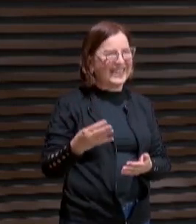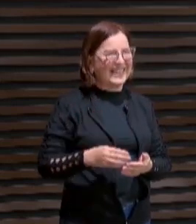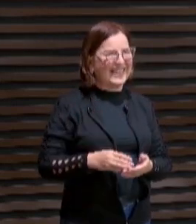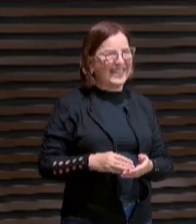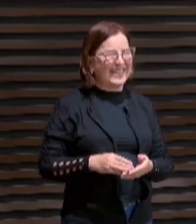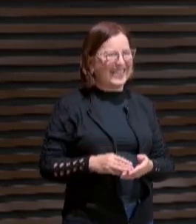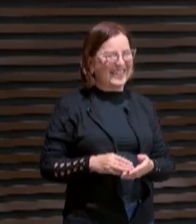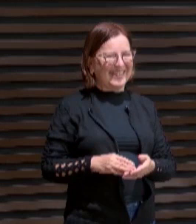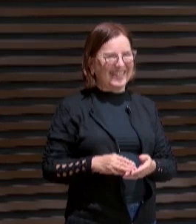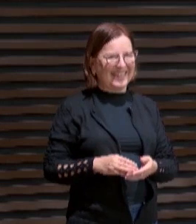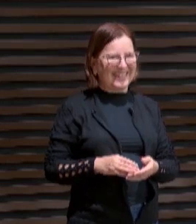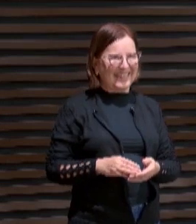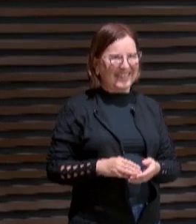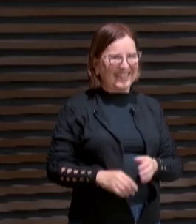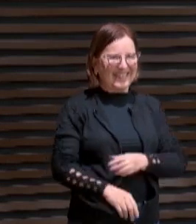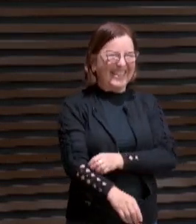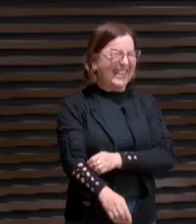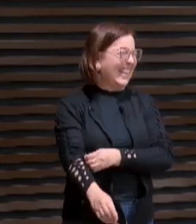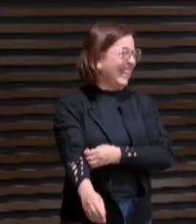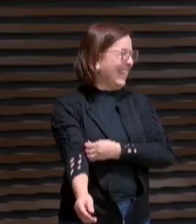29, não ia achar nunca.